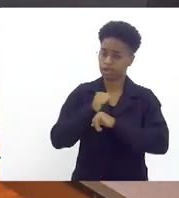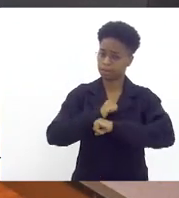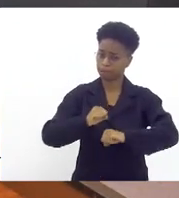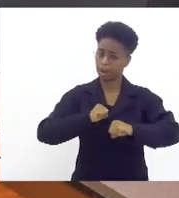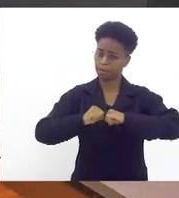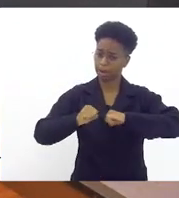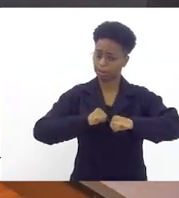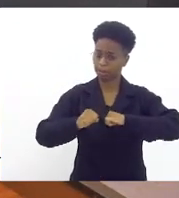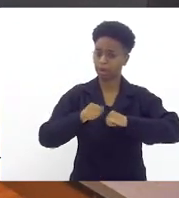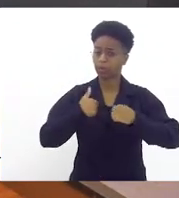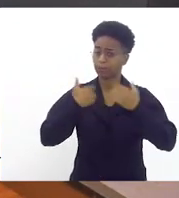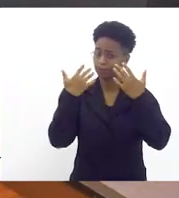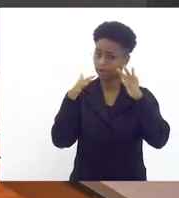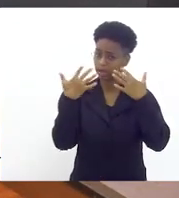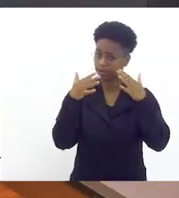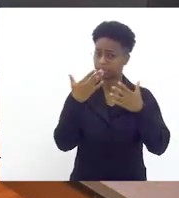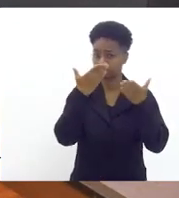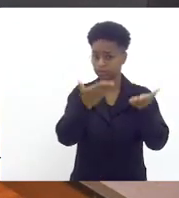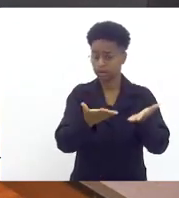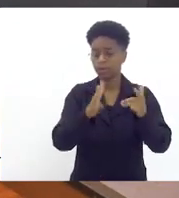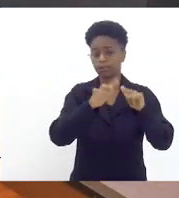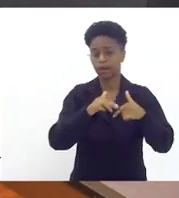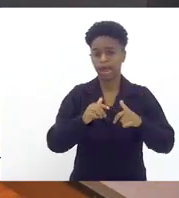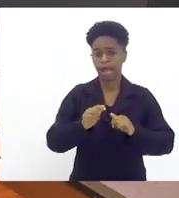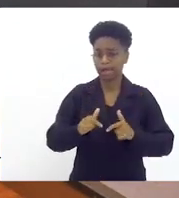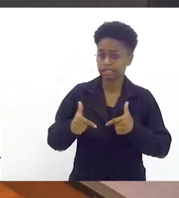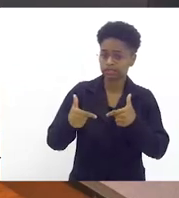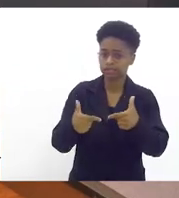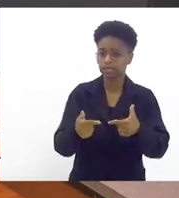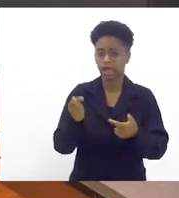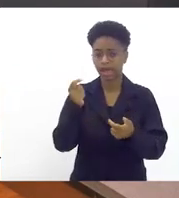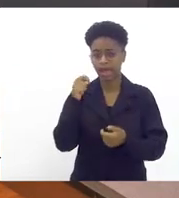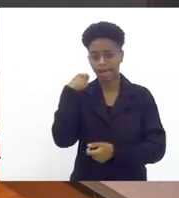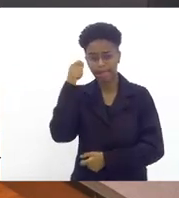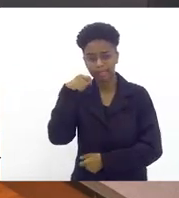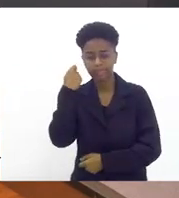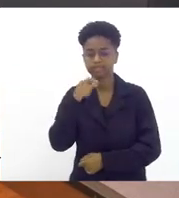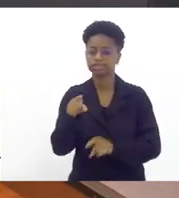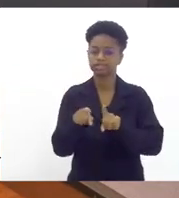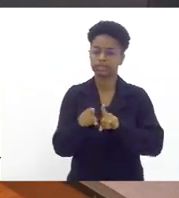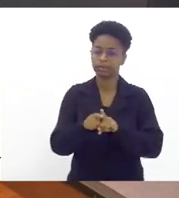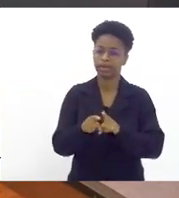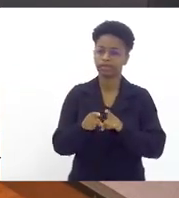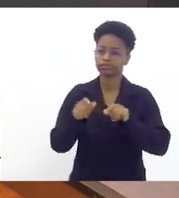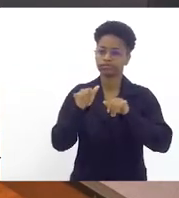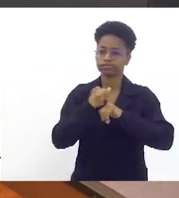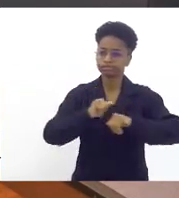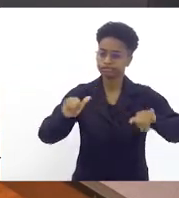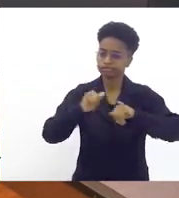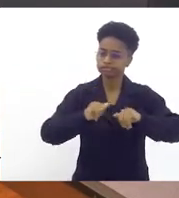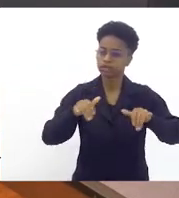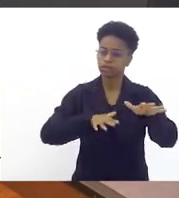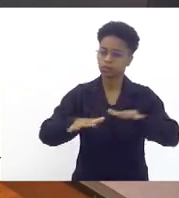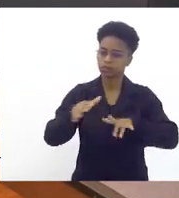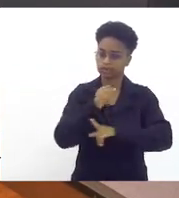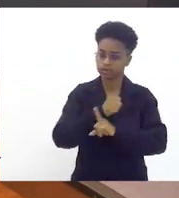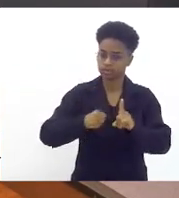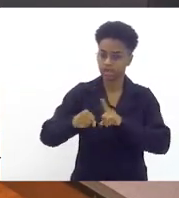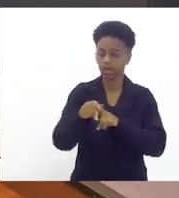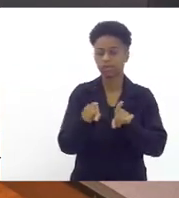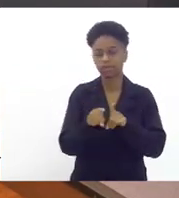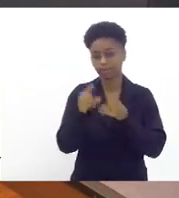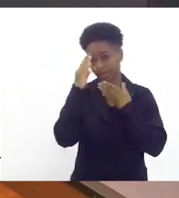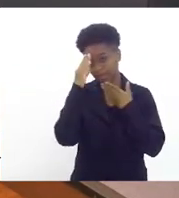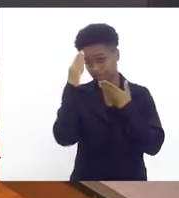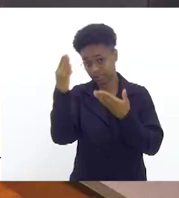parabenizar a Wescla pela sua atuação como atriz, como militante do movimento social. Queria agradecer por